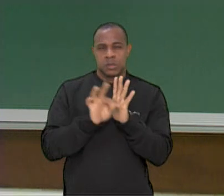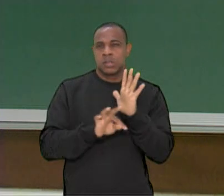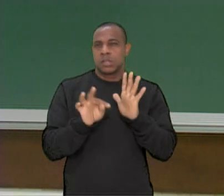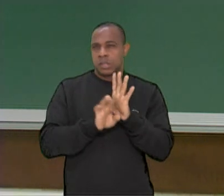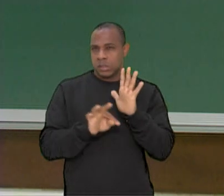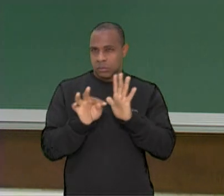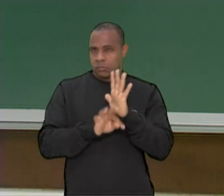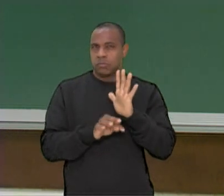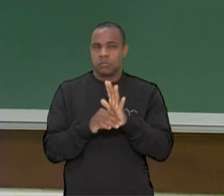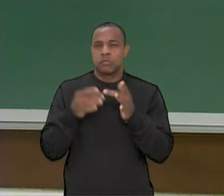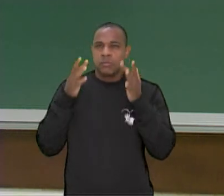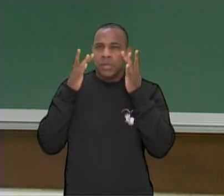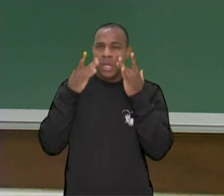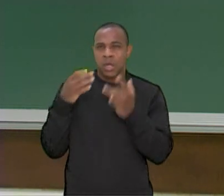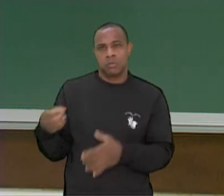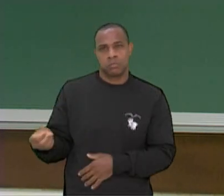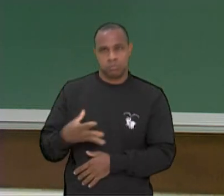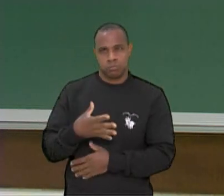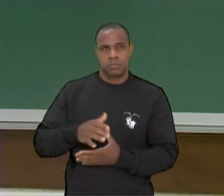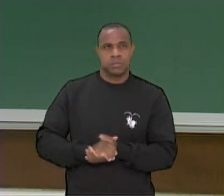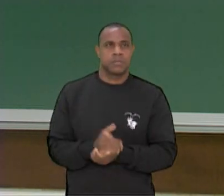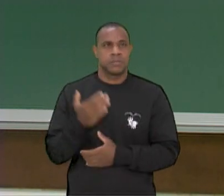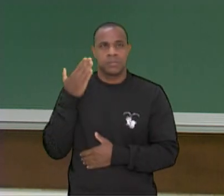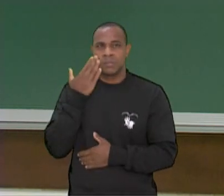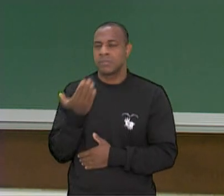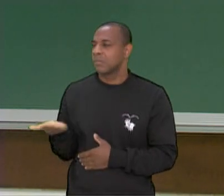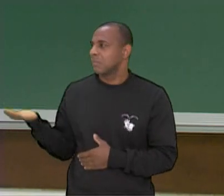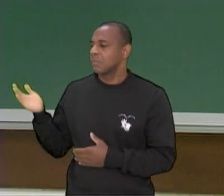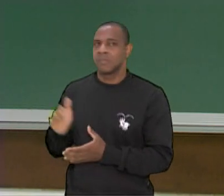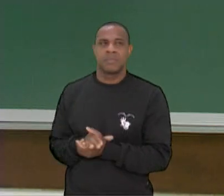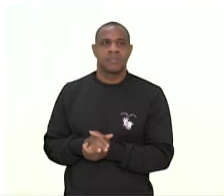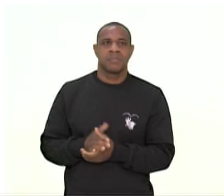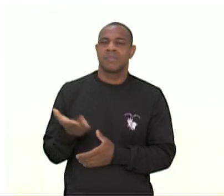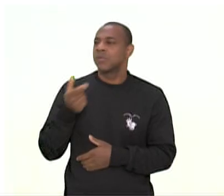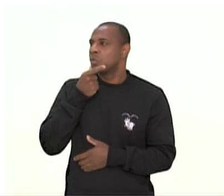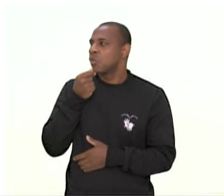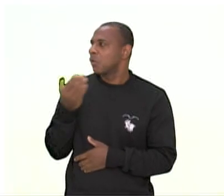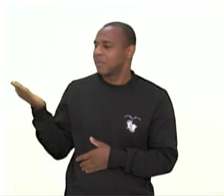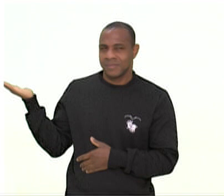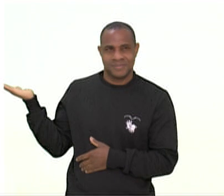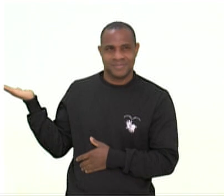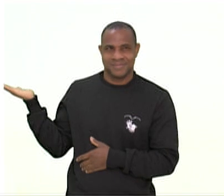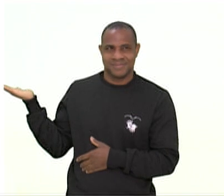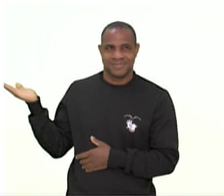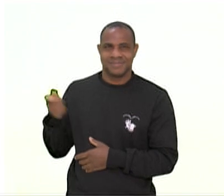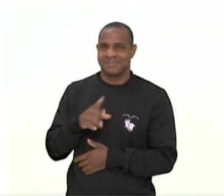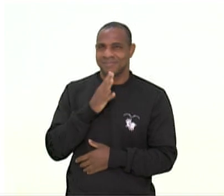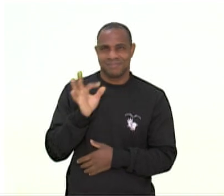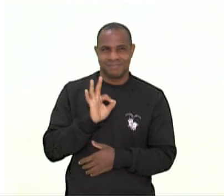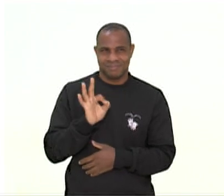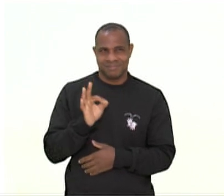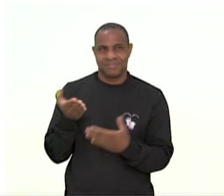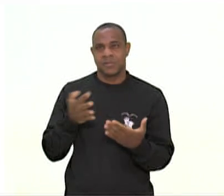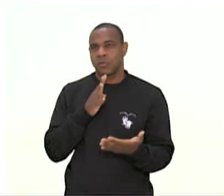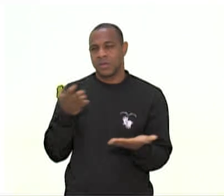né? E olha que legal. Vamos seguir então? Aqui está o Oswald de Andrade, se você não conhecia.